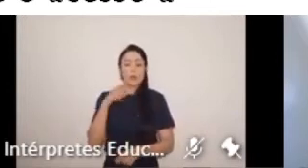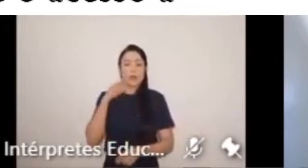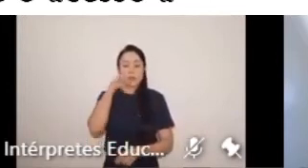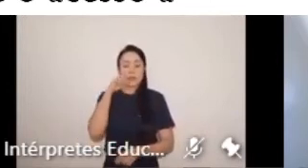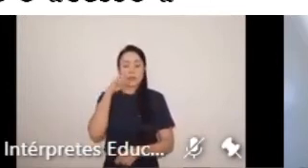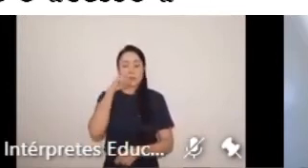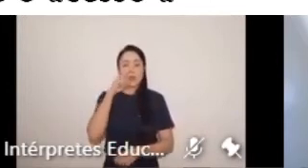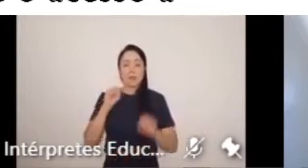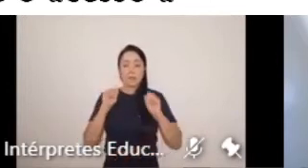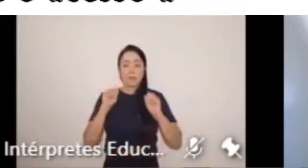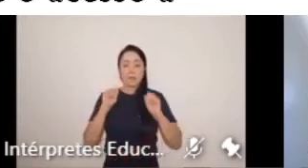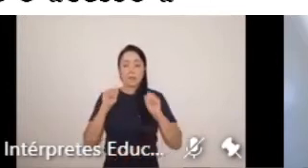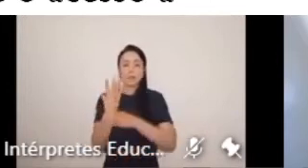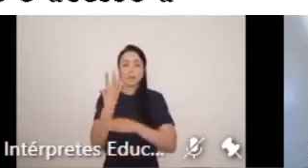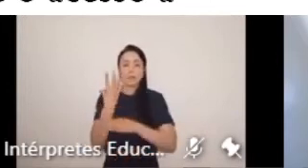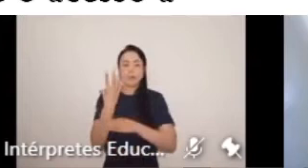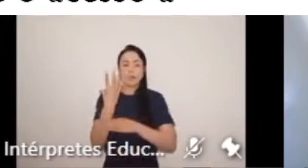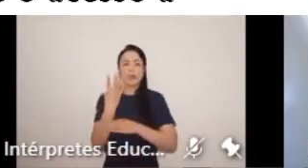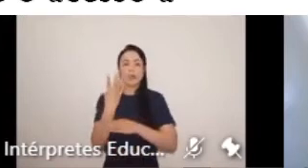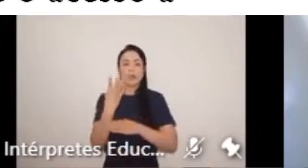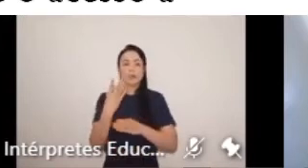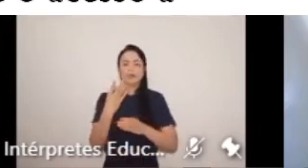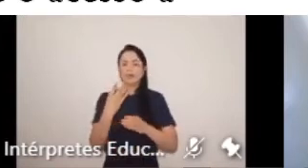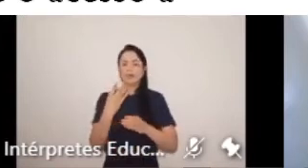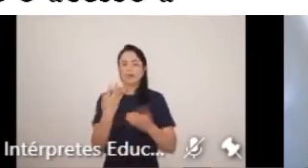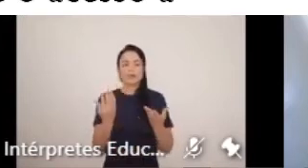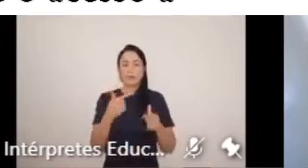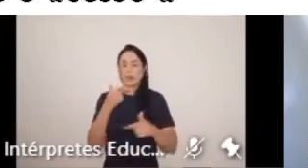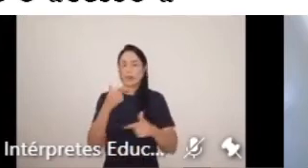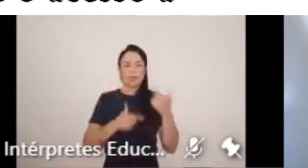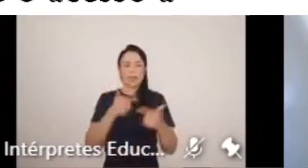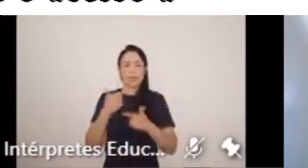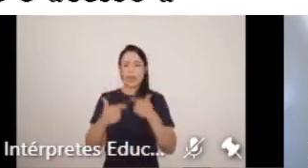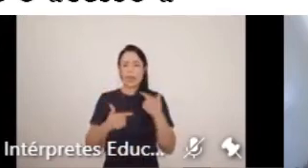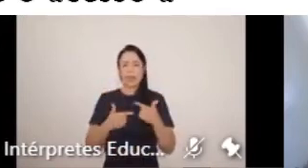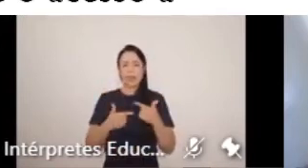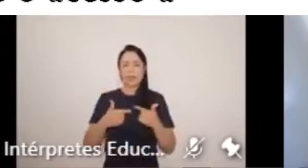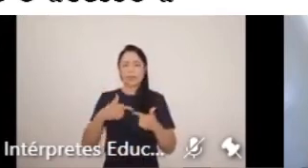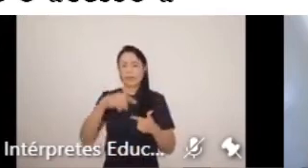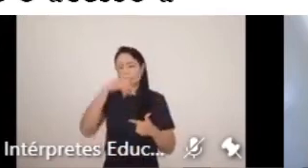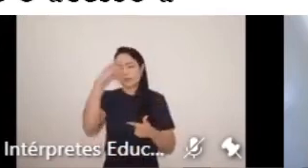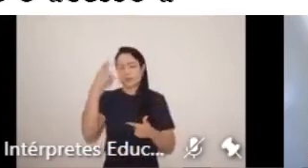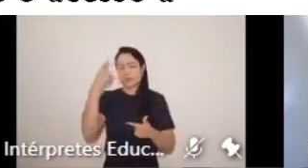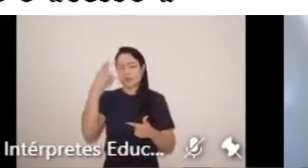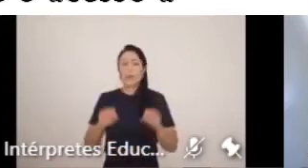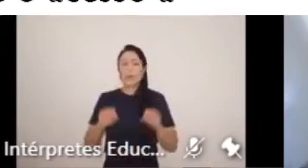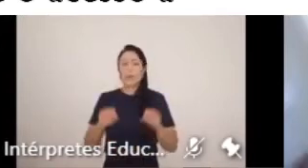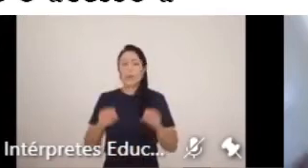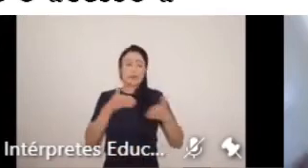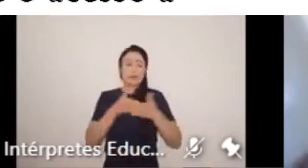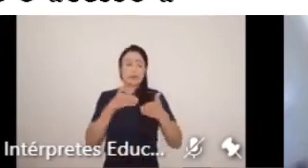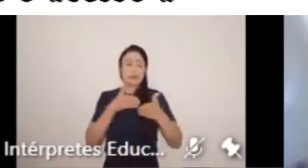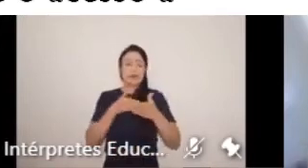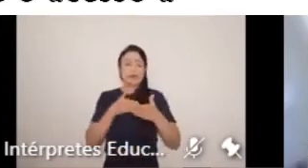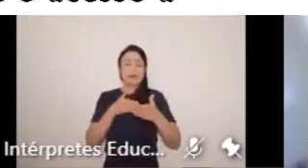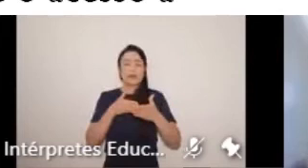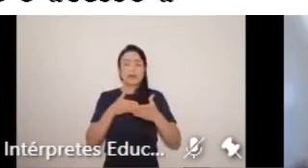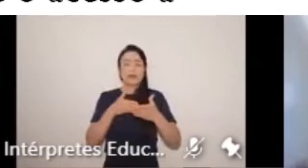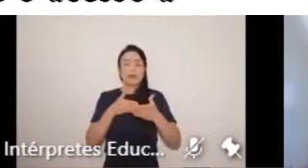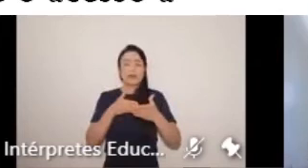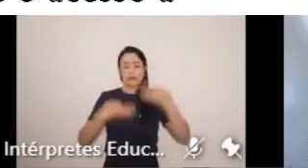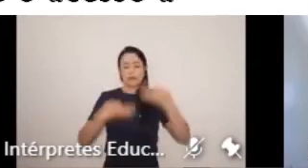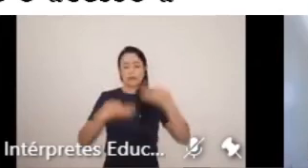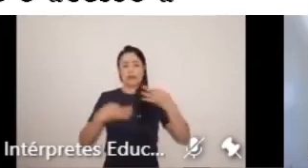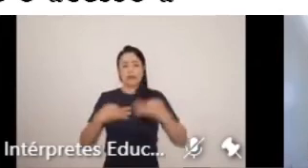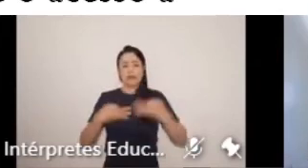acabar criando uma burocracia que, na prática, impede o acesso à justiça, em especial